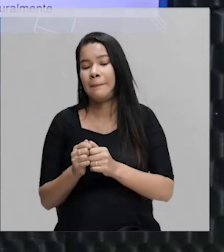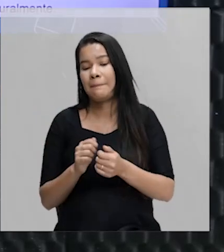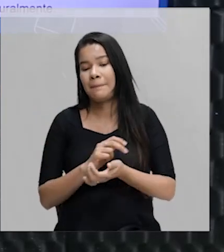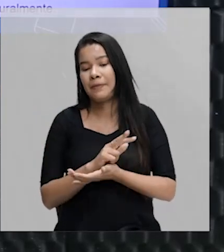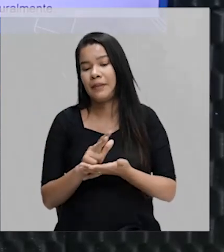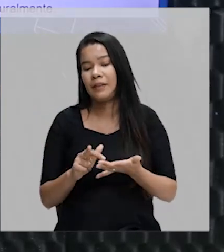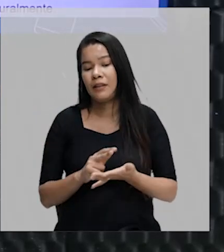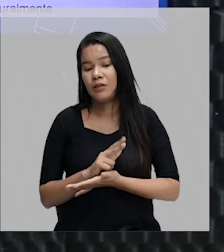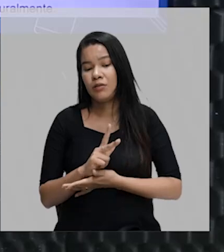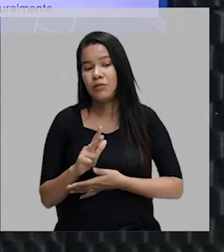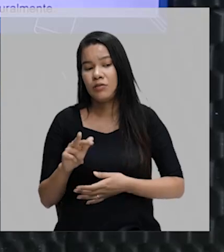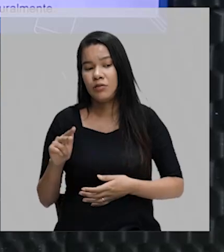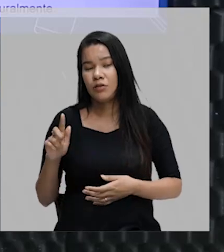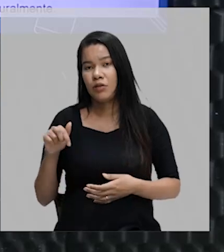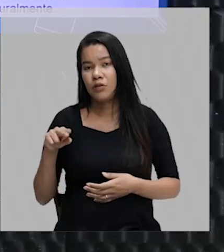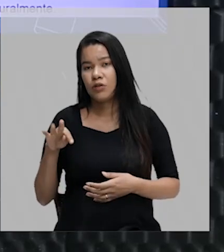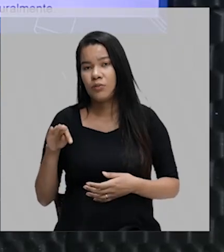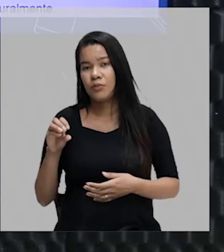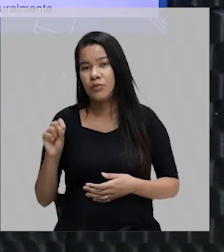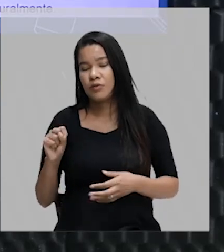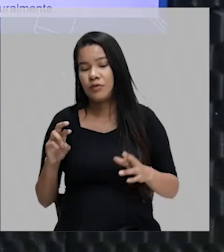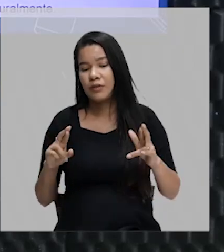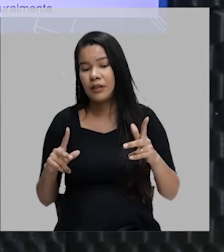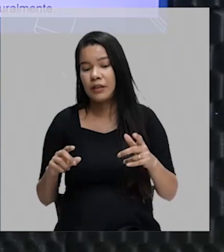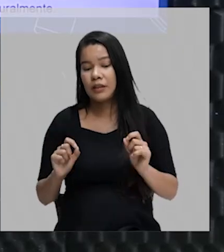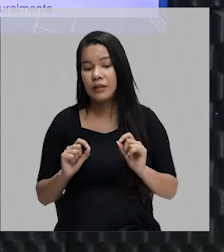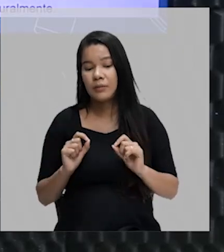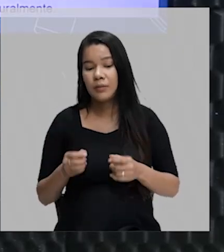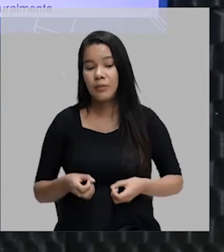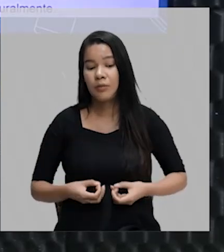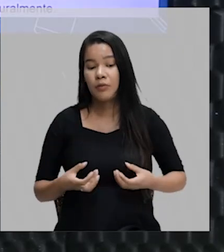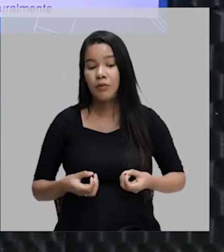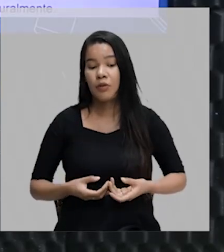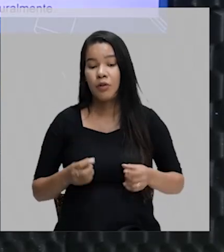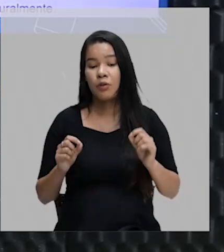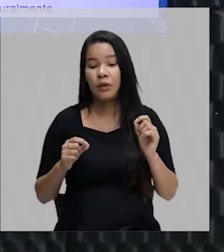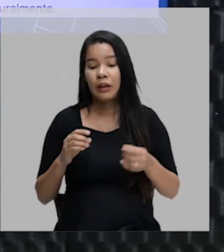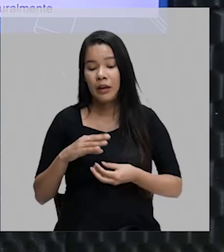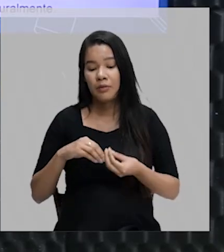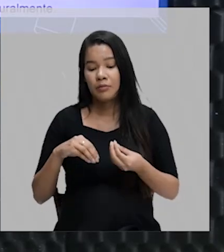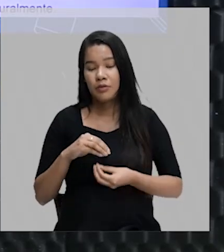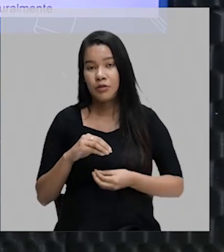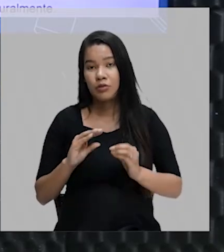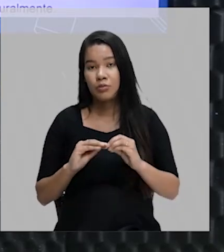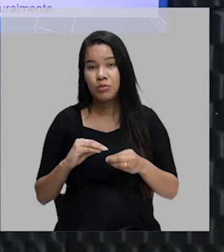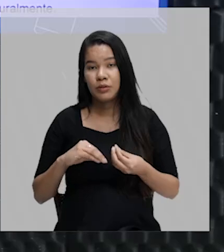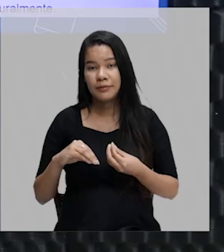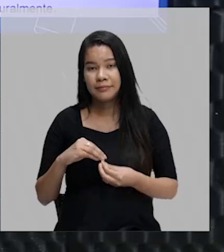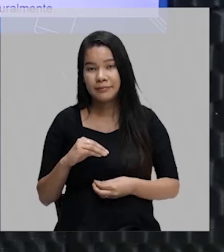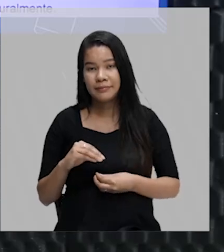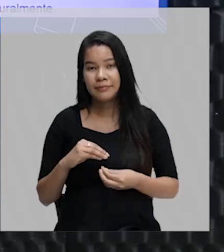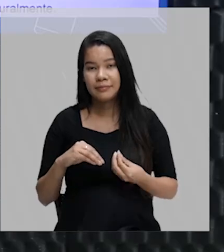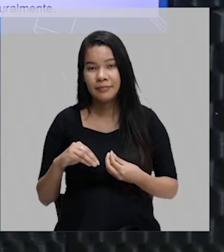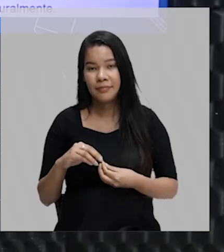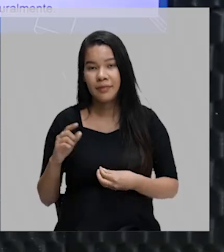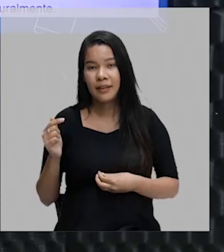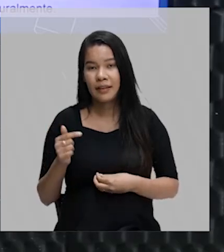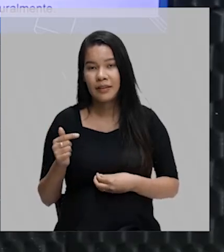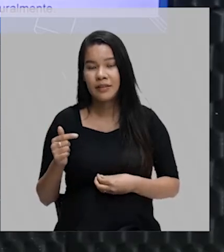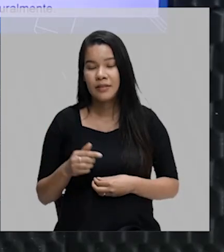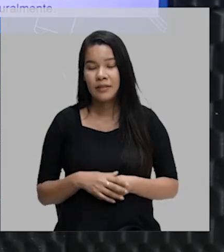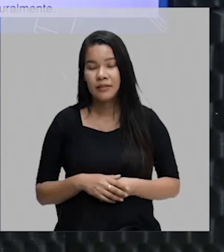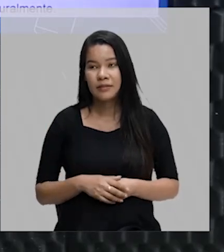diversos genótipos diferentes, eles foram promovendo o quê? A miscigenação, esse cruzamento entre